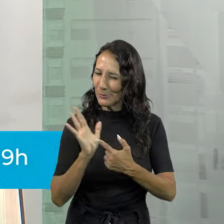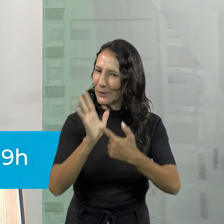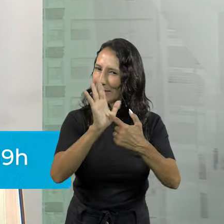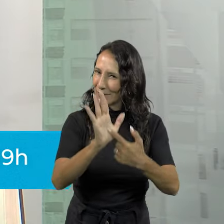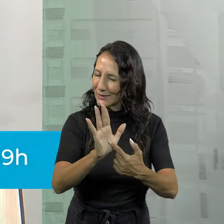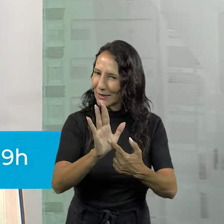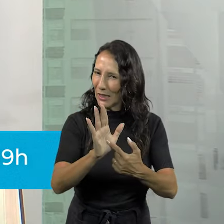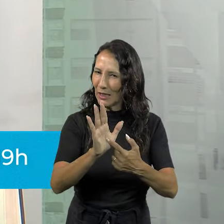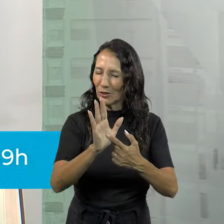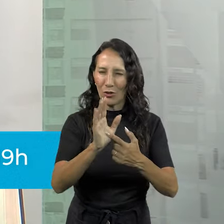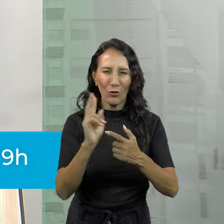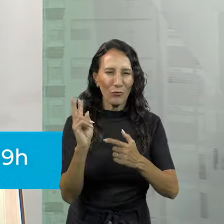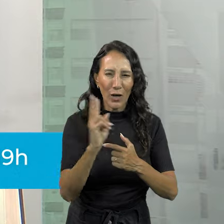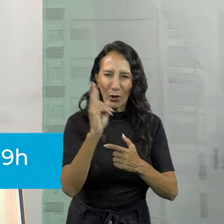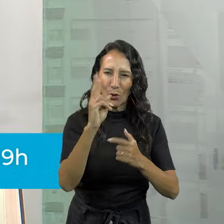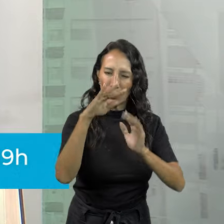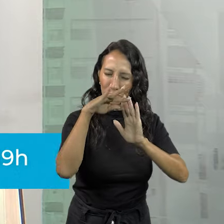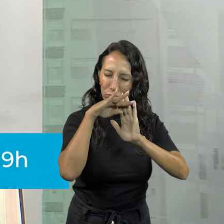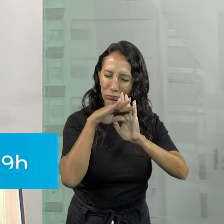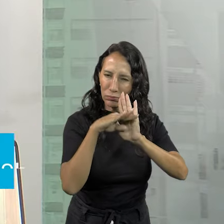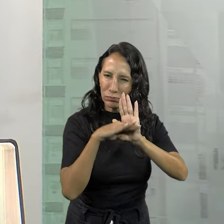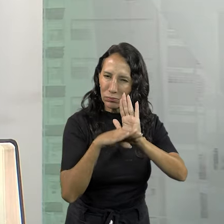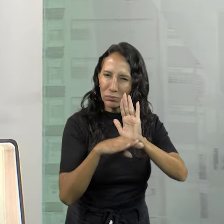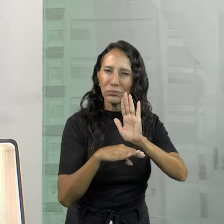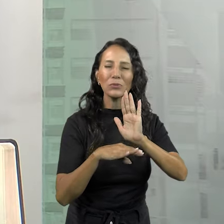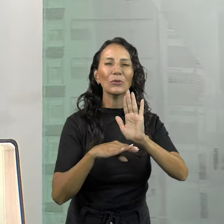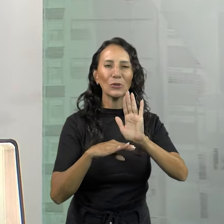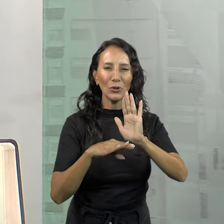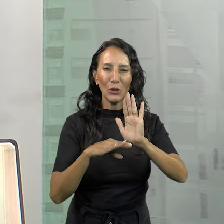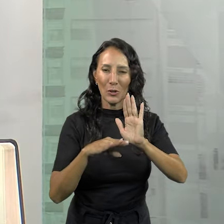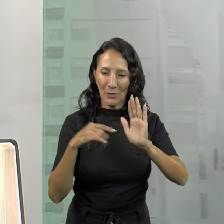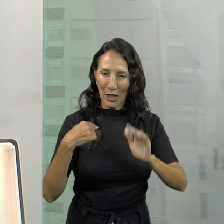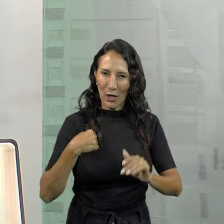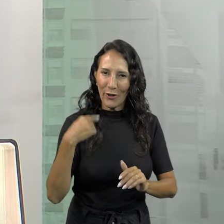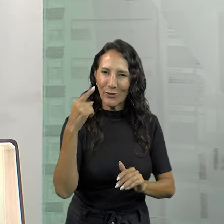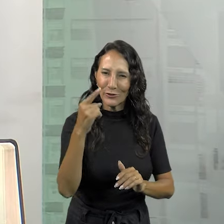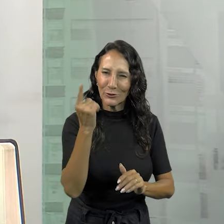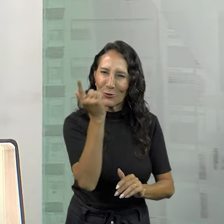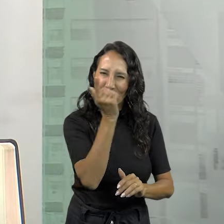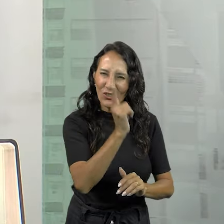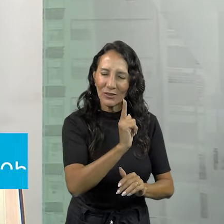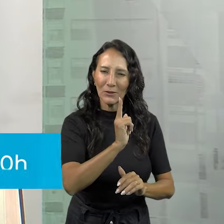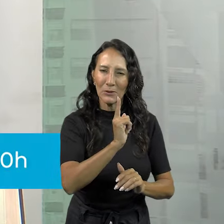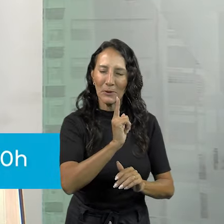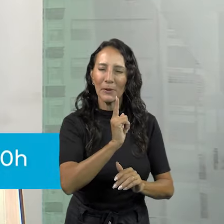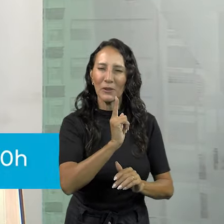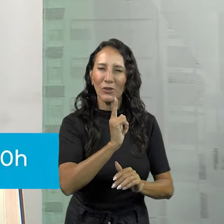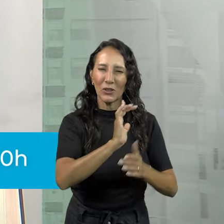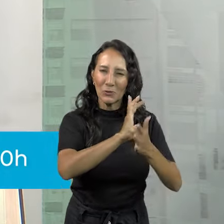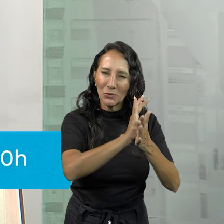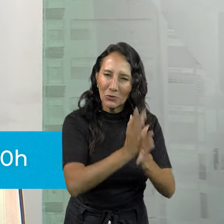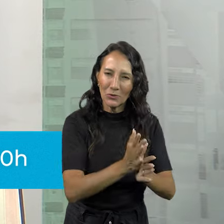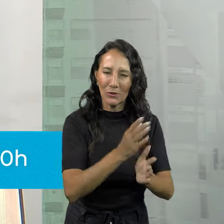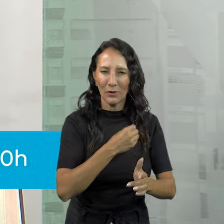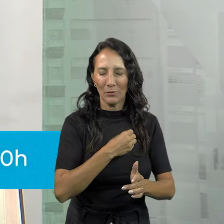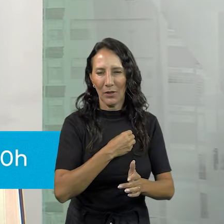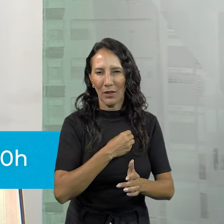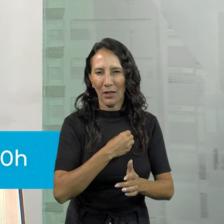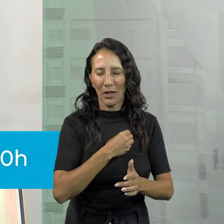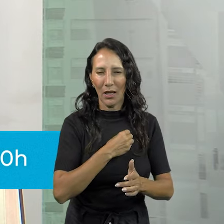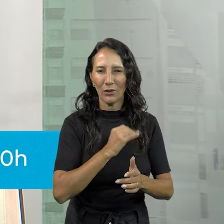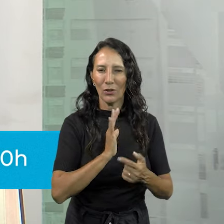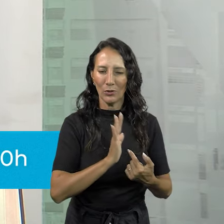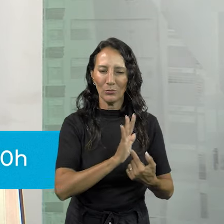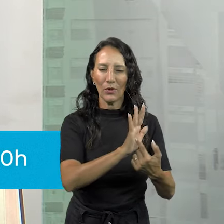para que eu e você consigamos vencer o pecado e levar a transformação aonde nós pisamos.